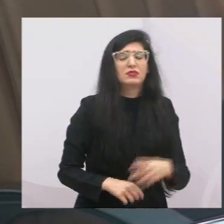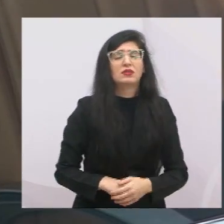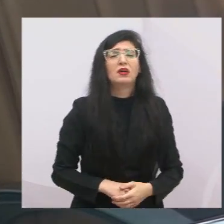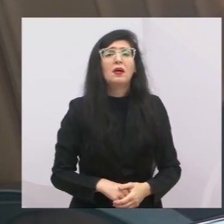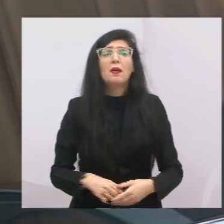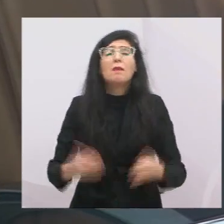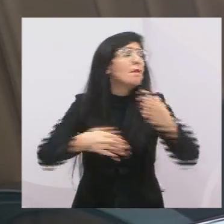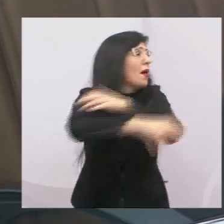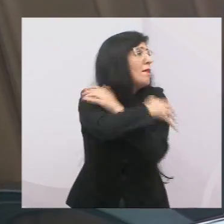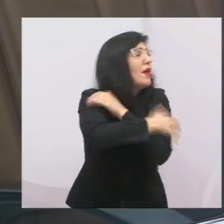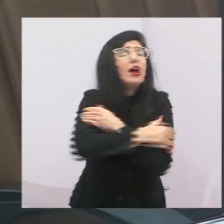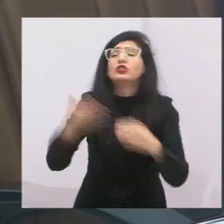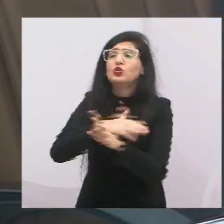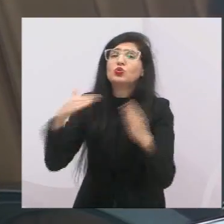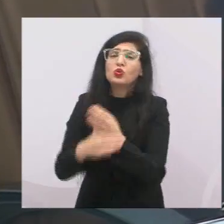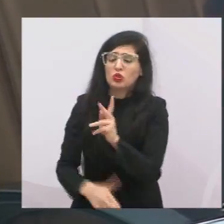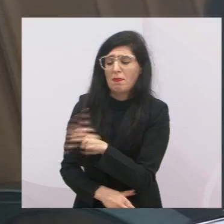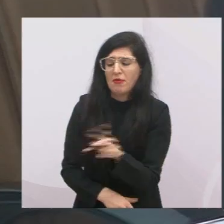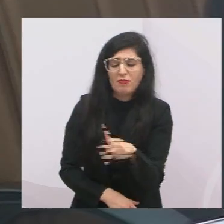servidores públicos.